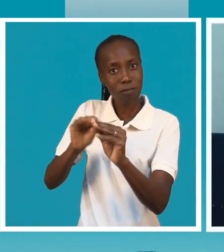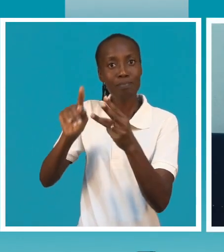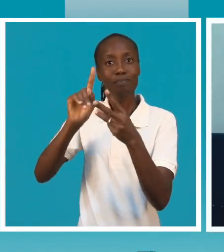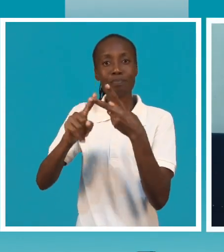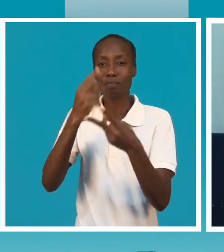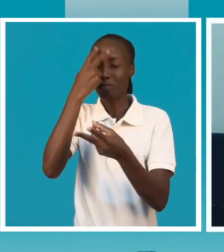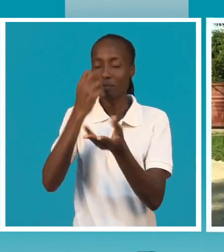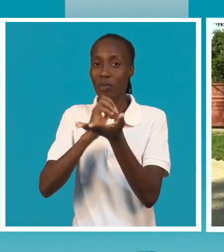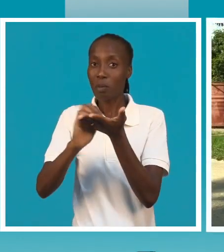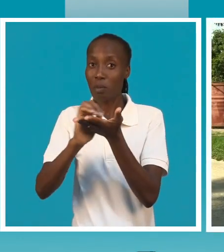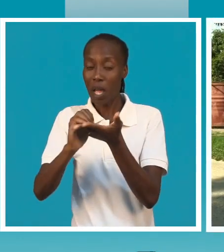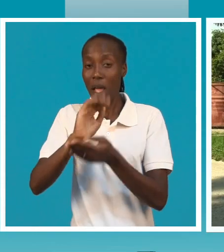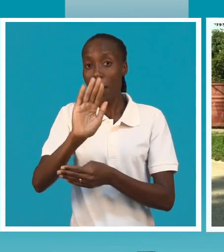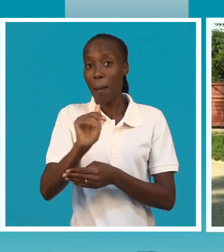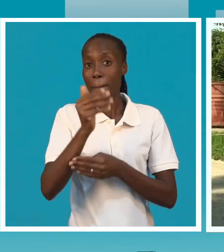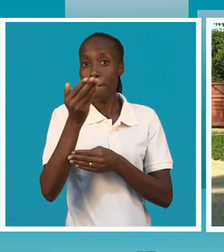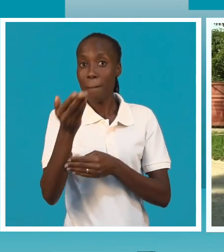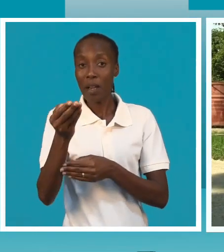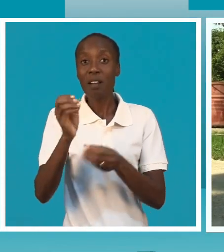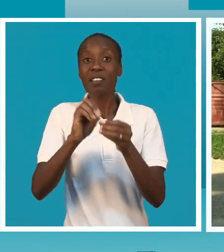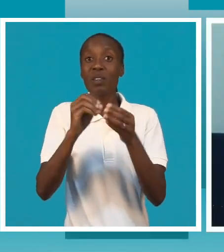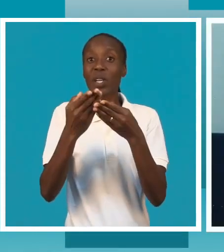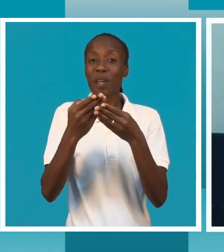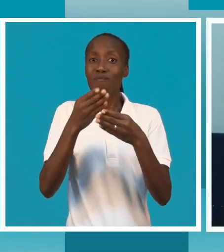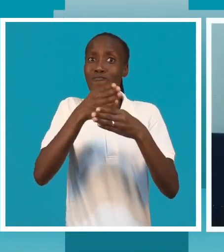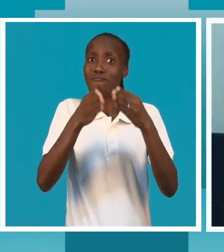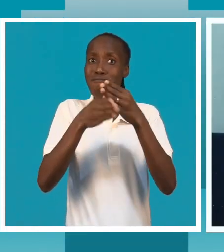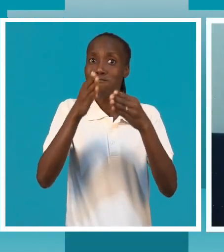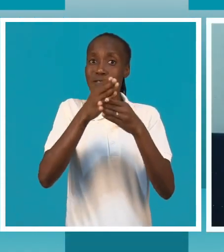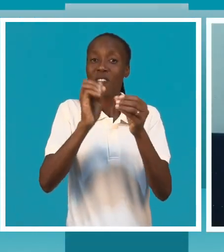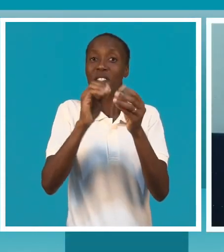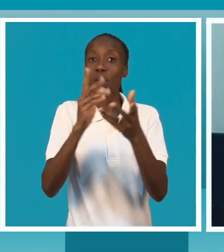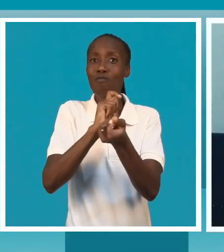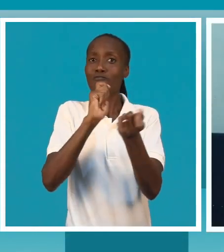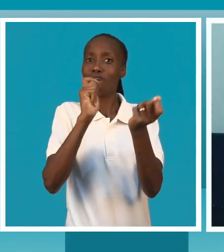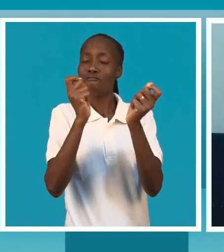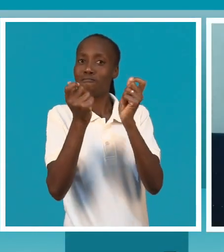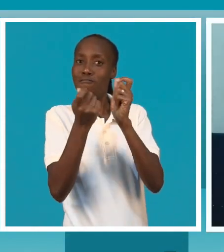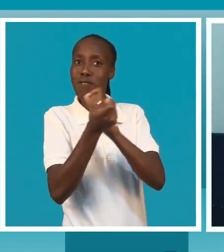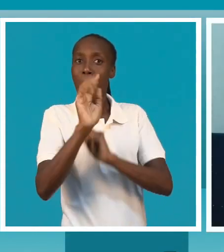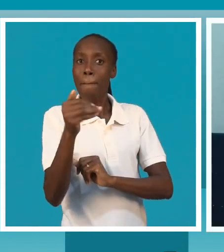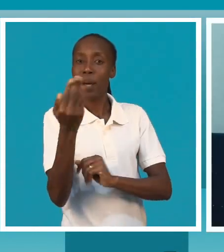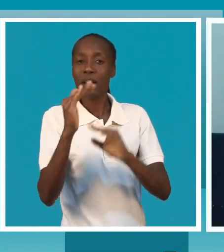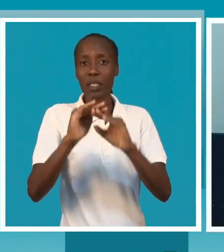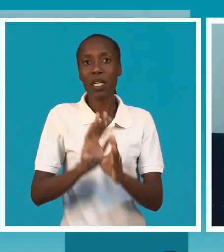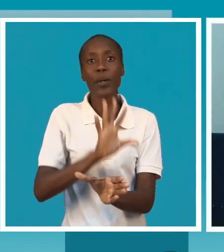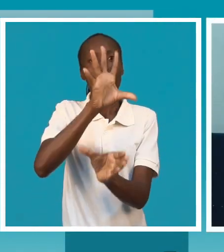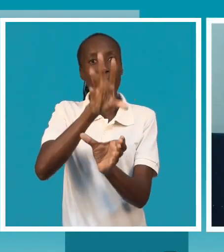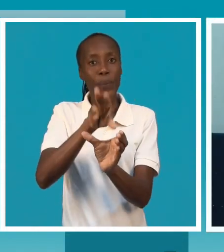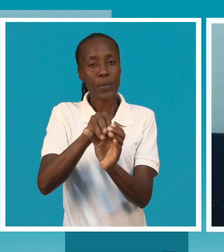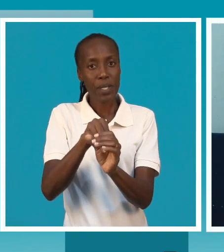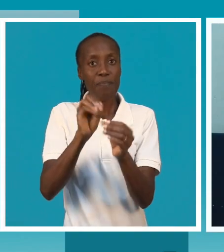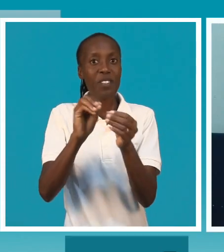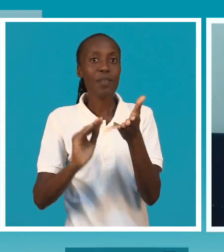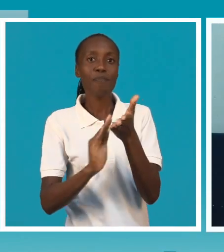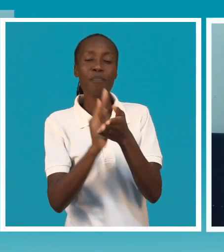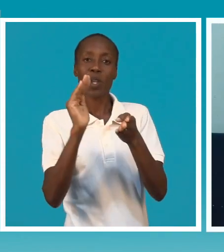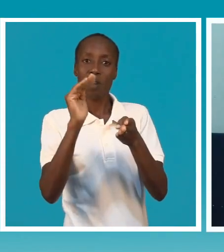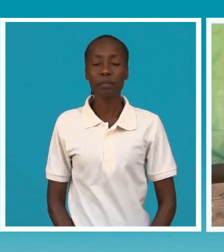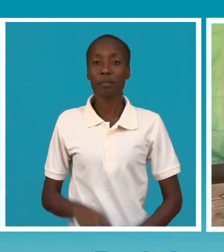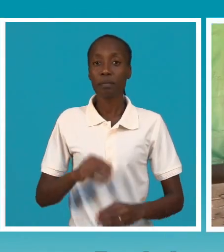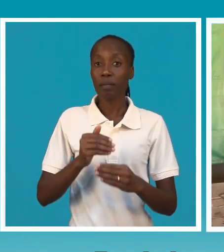Tivemos que adequar também algumas infraestruturas do nosso centro, para que seja realmente inclusivo. Pusemos algumas rampas de acesso para